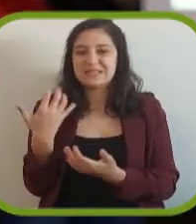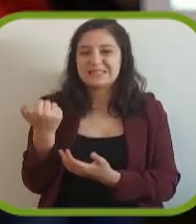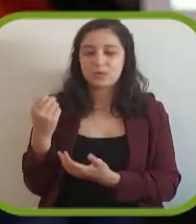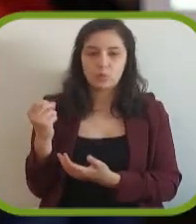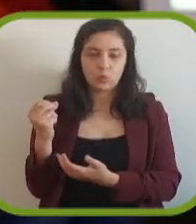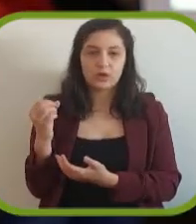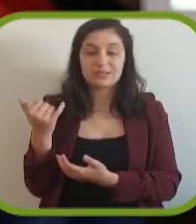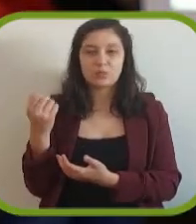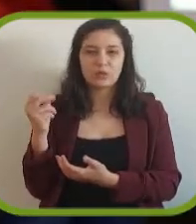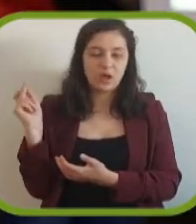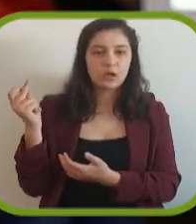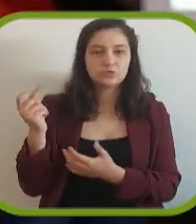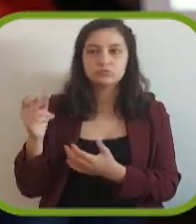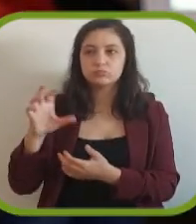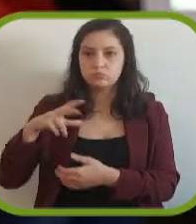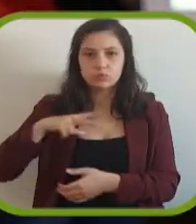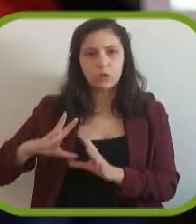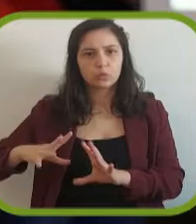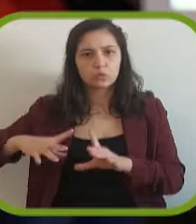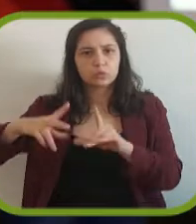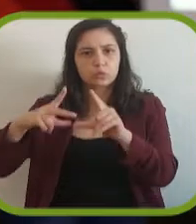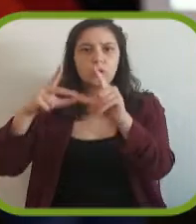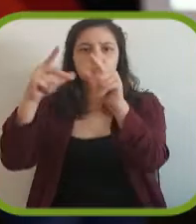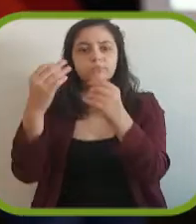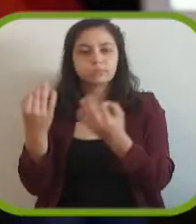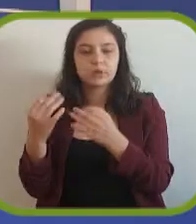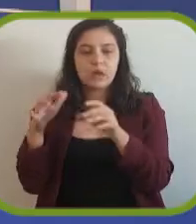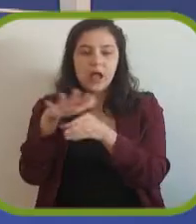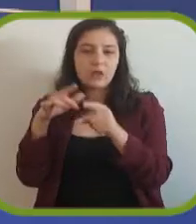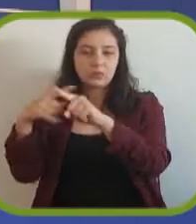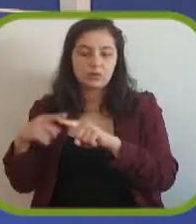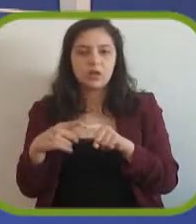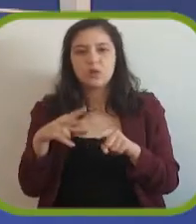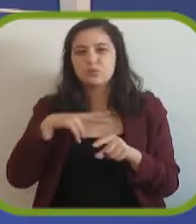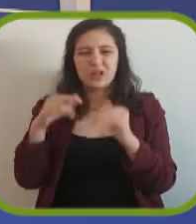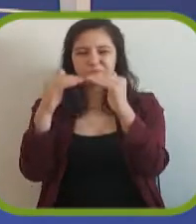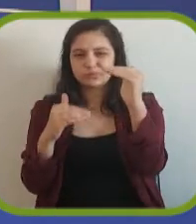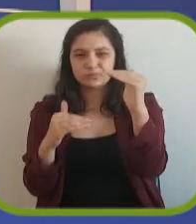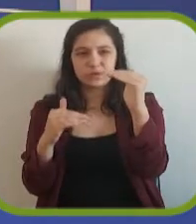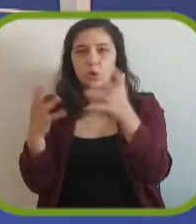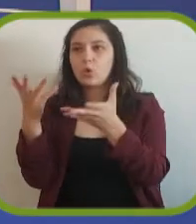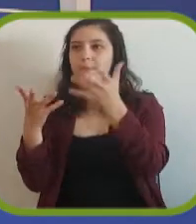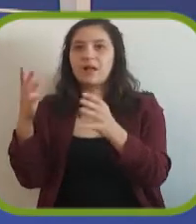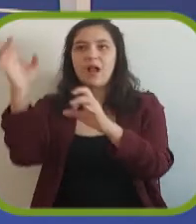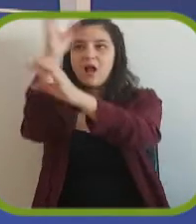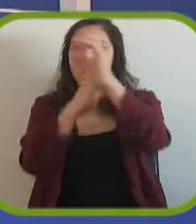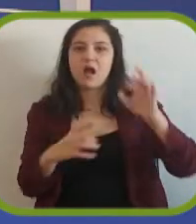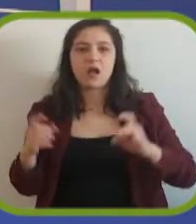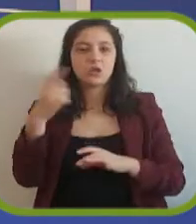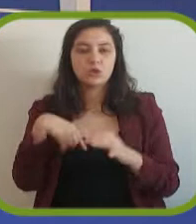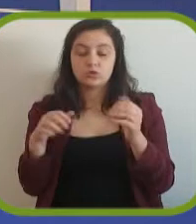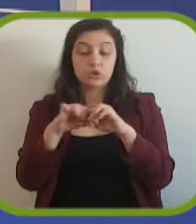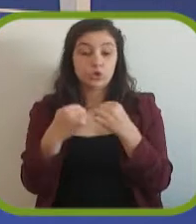quase 50 anos evoluiu bastante e, portanto, houve uma grande progressão a vários níveis. Portugal continua a ser um país muito desigual, comparando com a Europa. E, portanto, nós